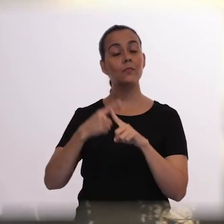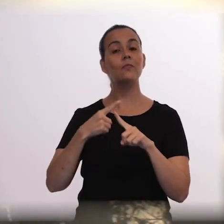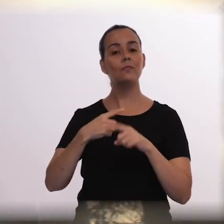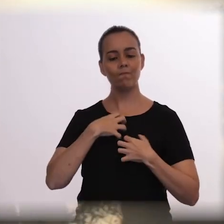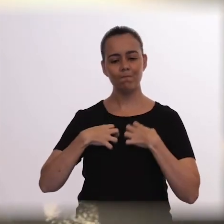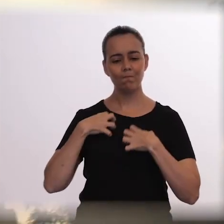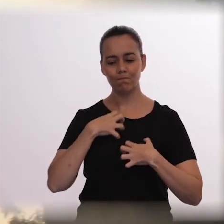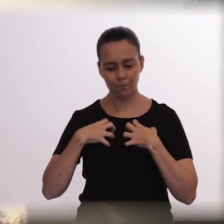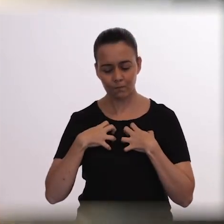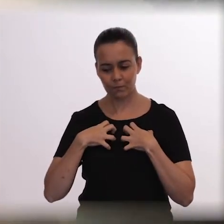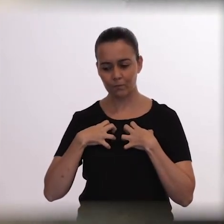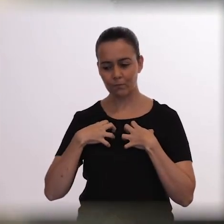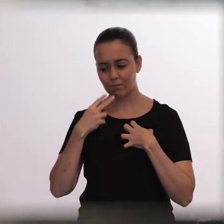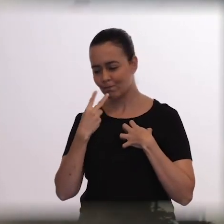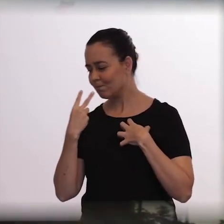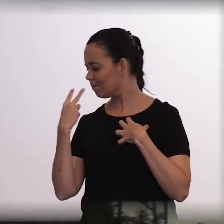e entendo